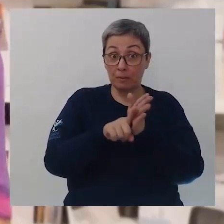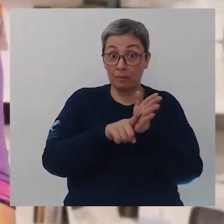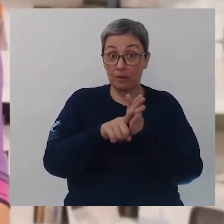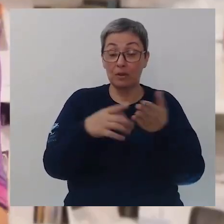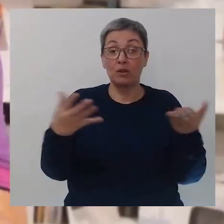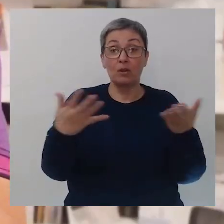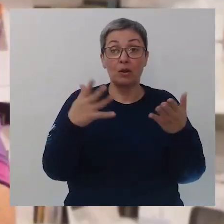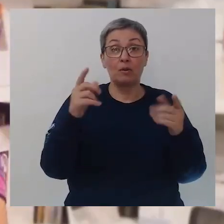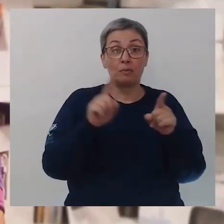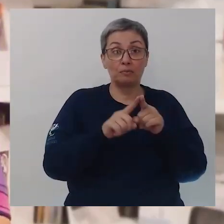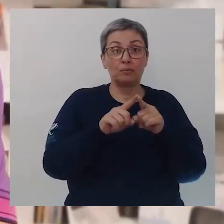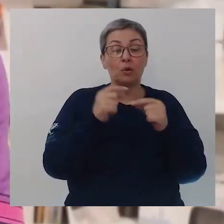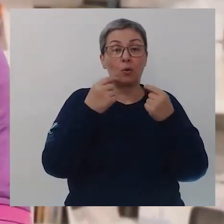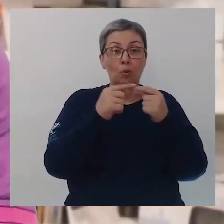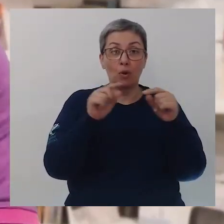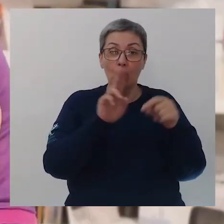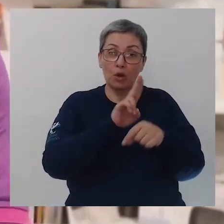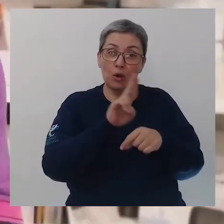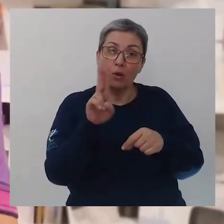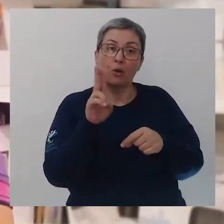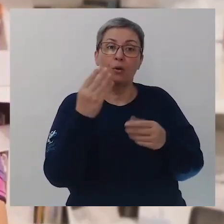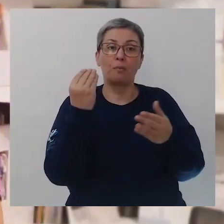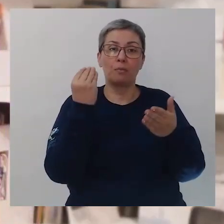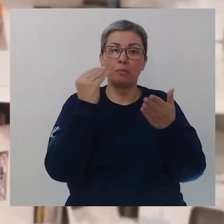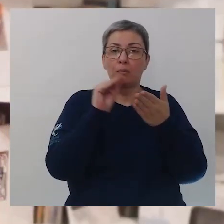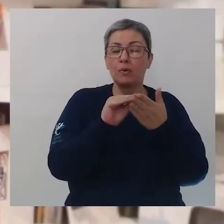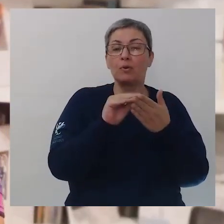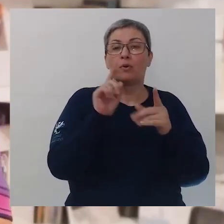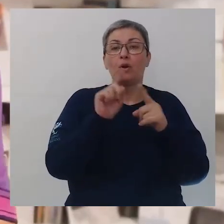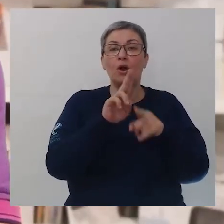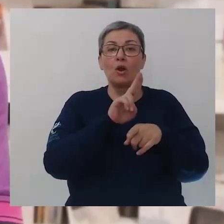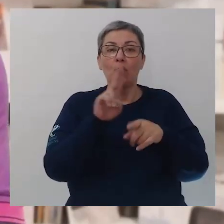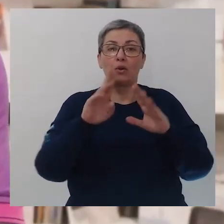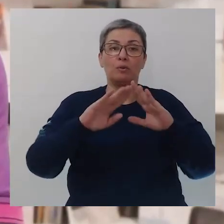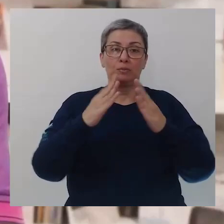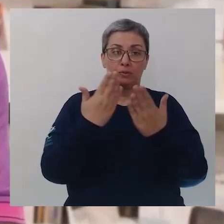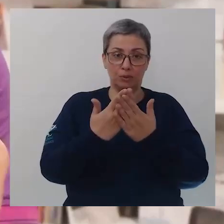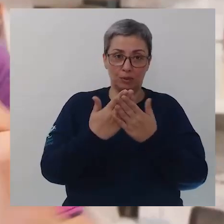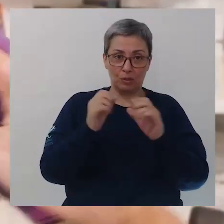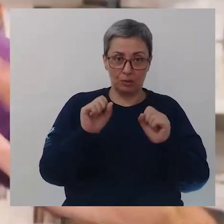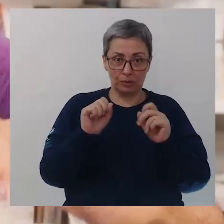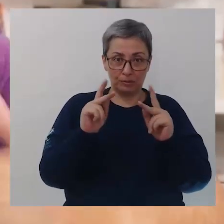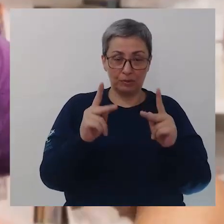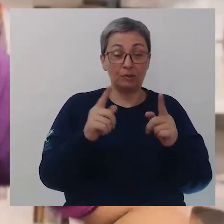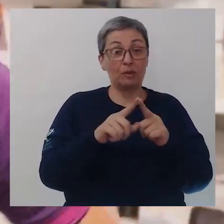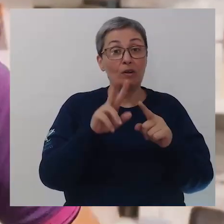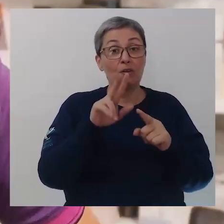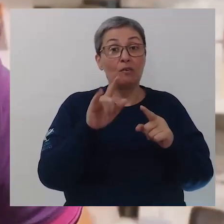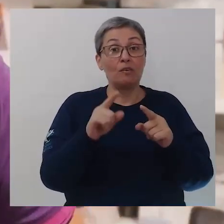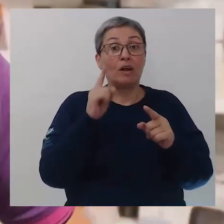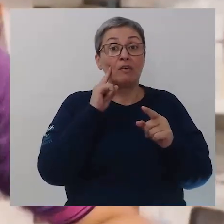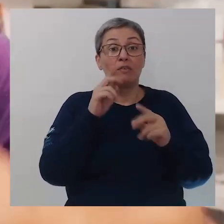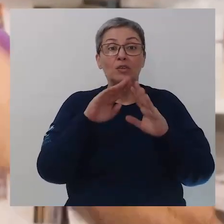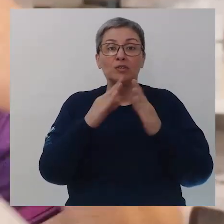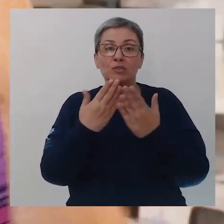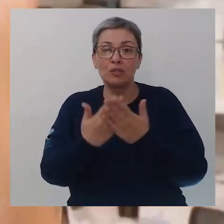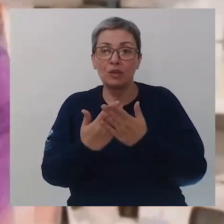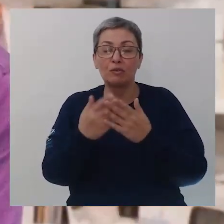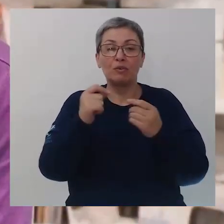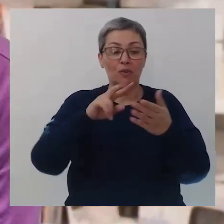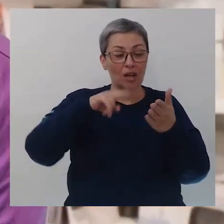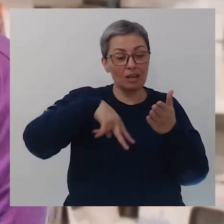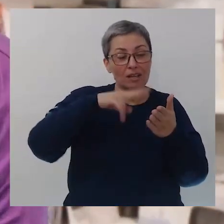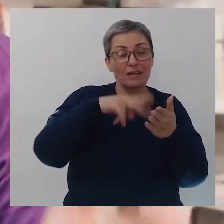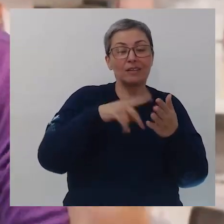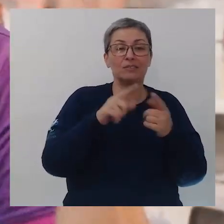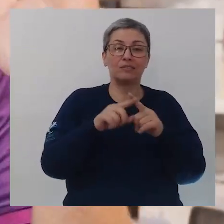aqui. Coloca o seu nome e coloca o nome da sua escola, ok? Porque aí eu vou ler o nome da escola, vou ler o